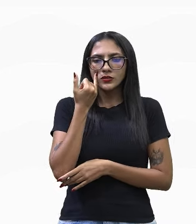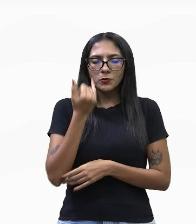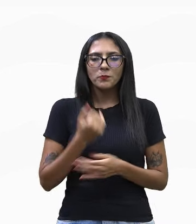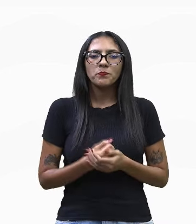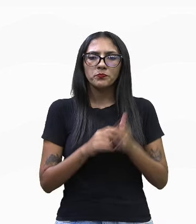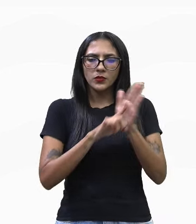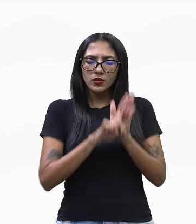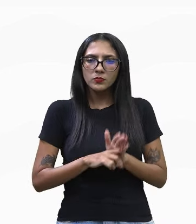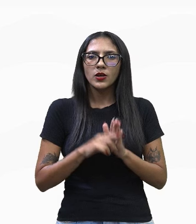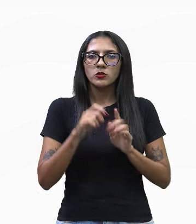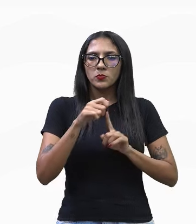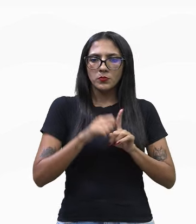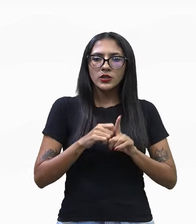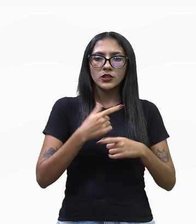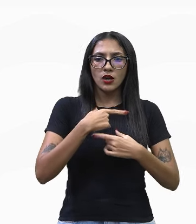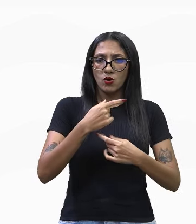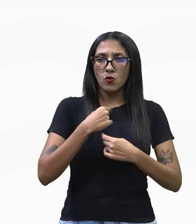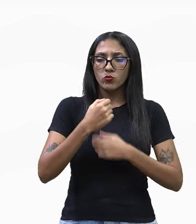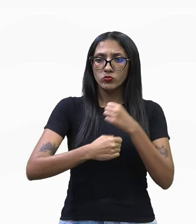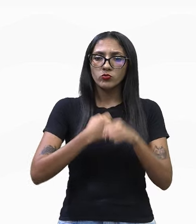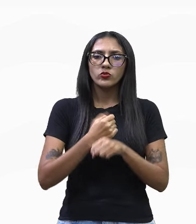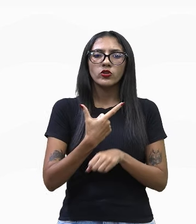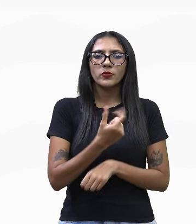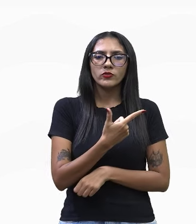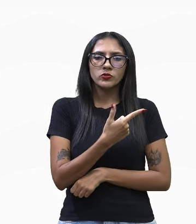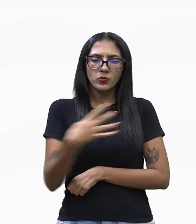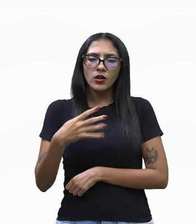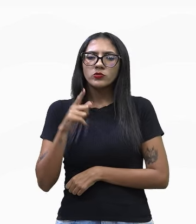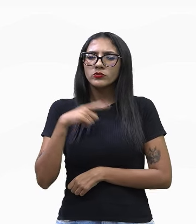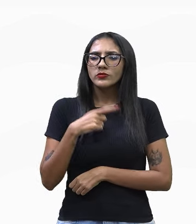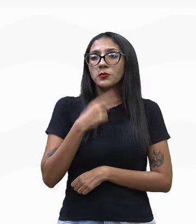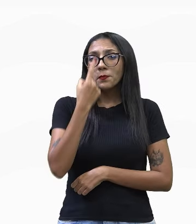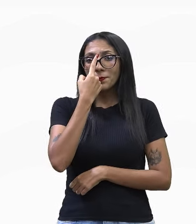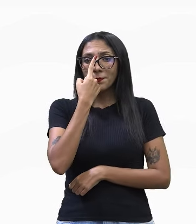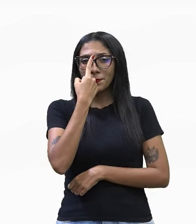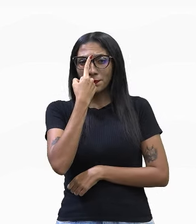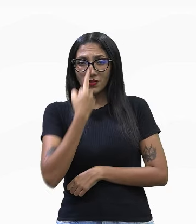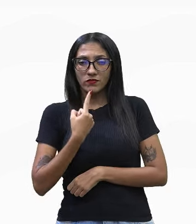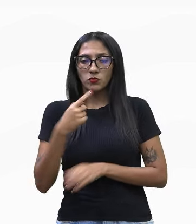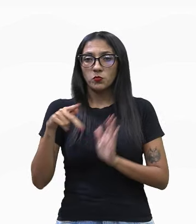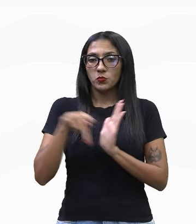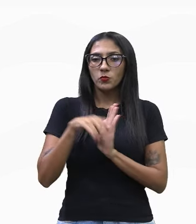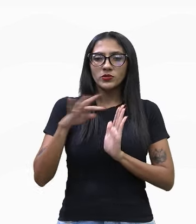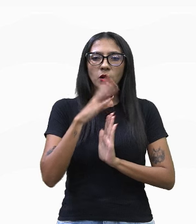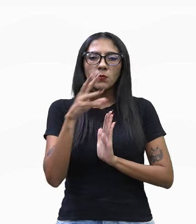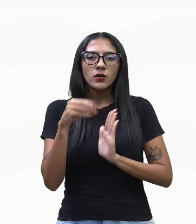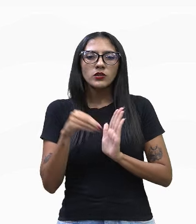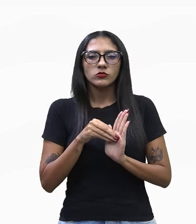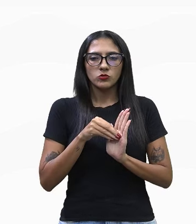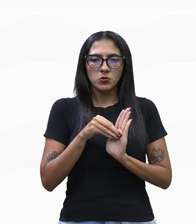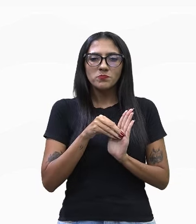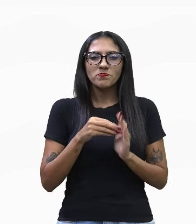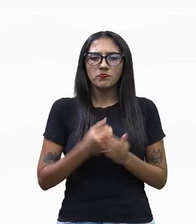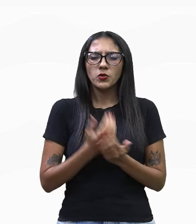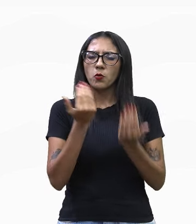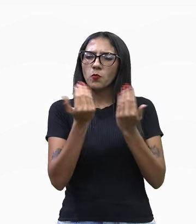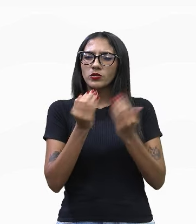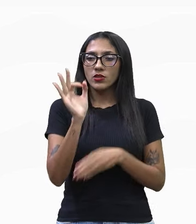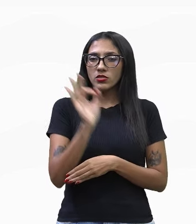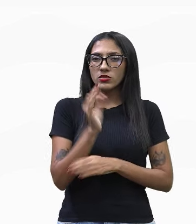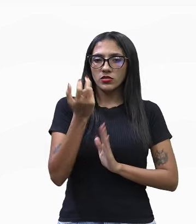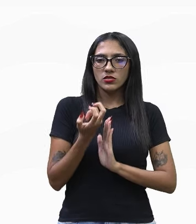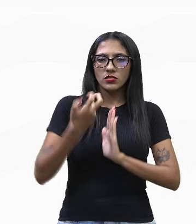de 2024 nos traz o perfil da Amazônia Legal em relação à taxa de desemprego Ok mas